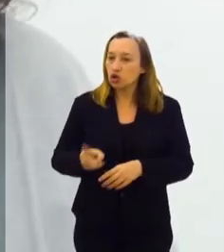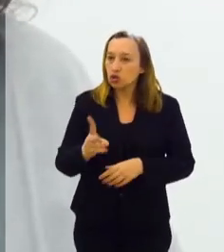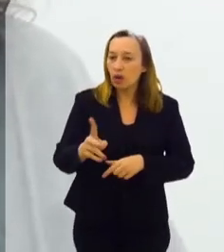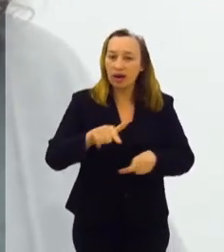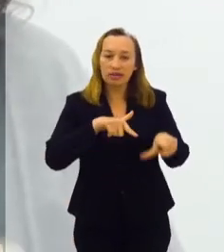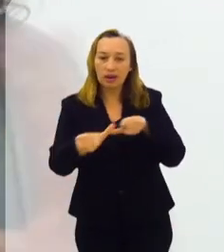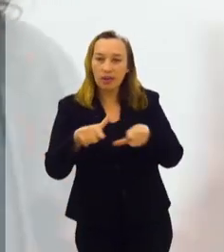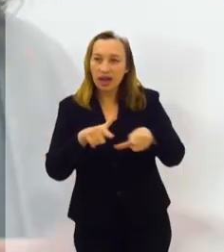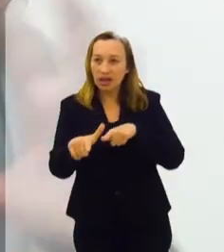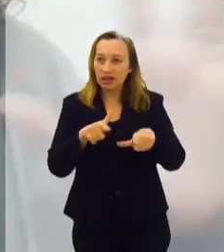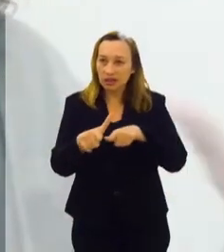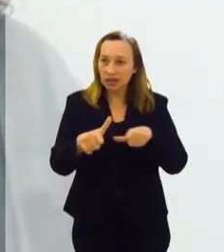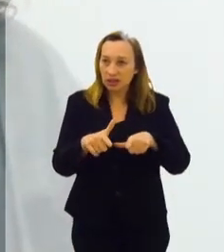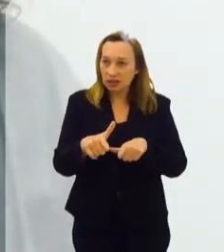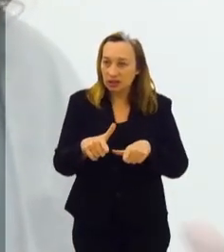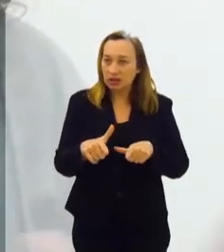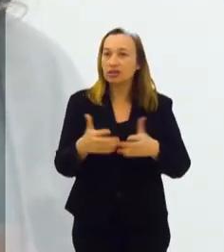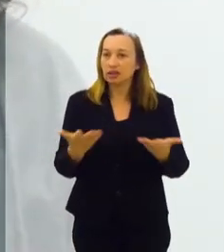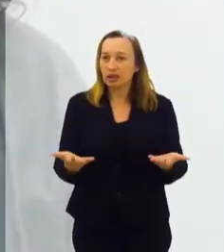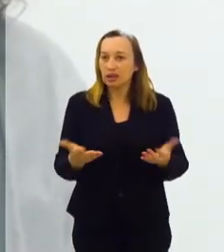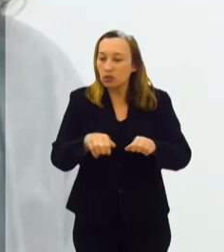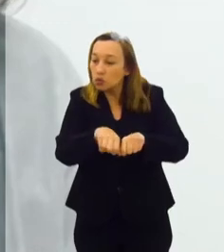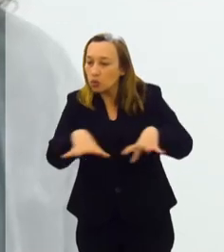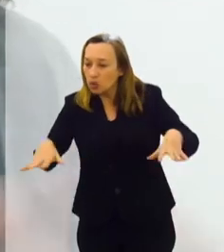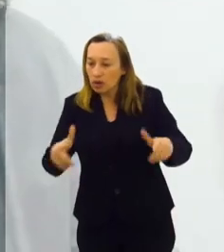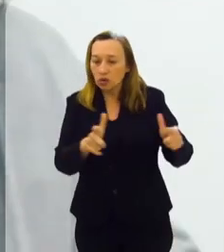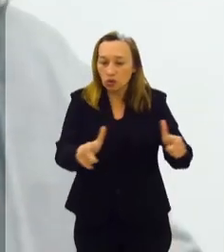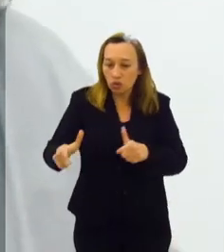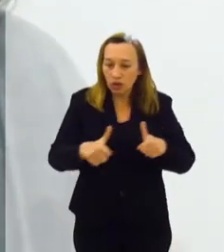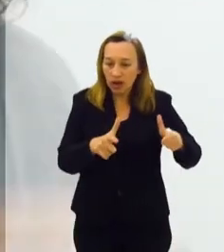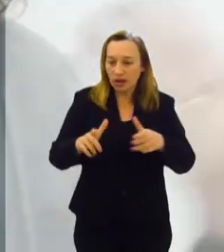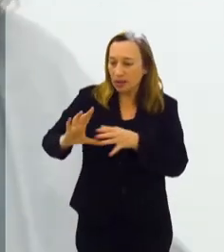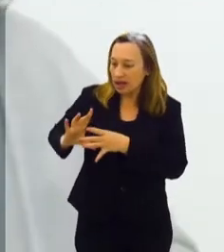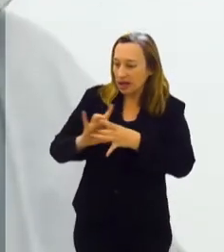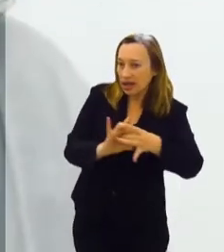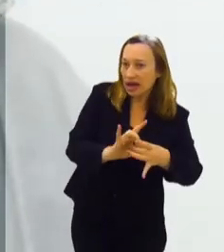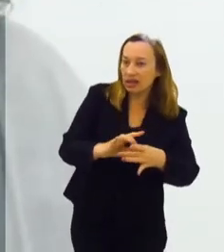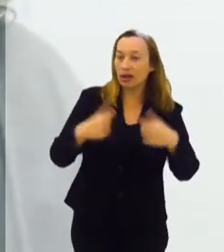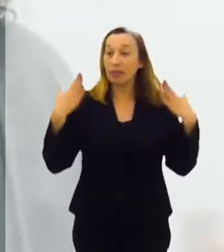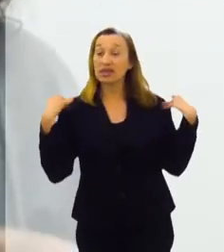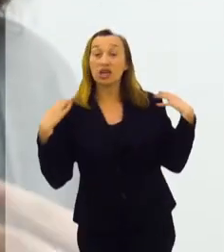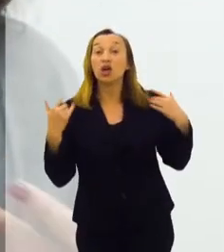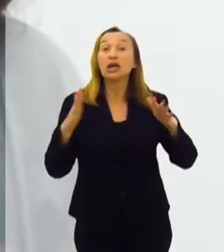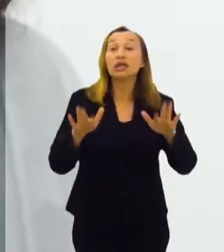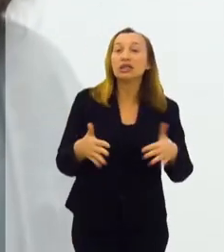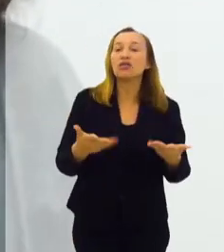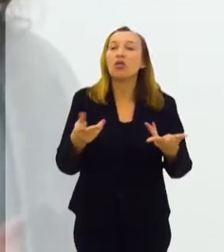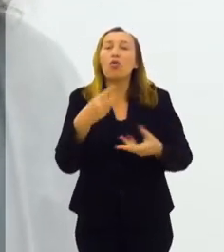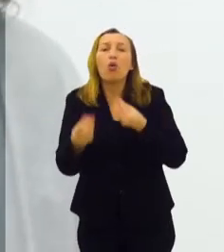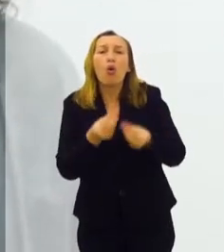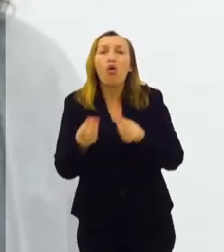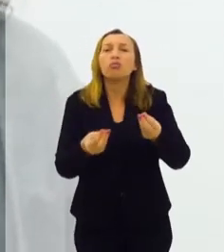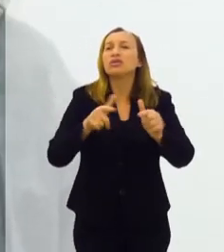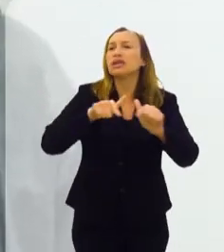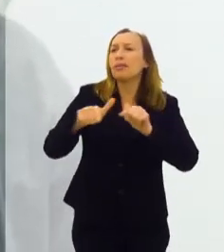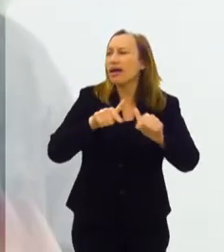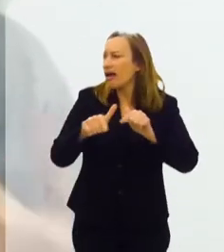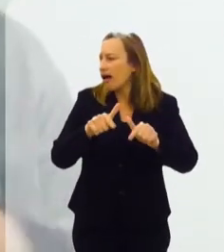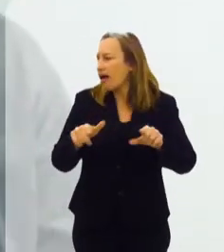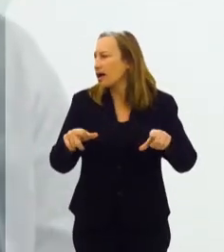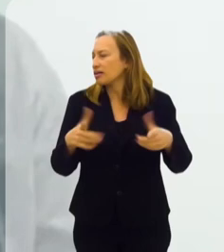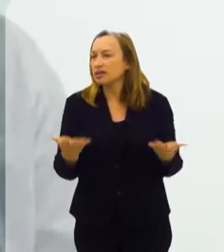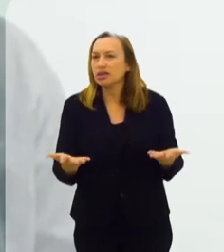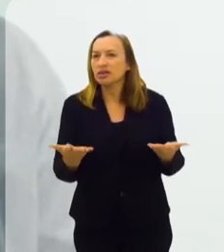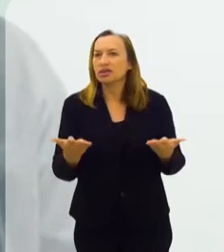para continuar trabalhando e aí povoar esses outros espaços que antes eram espaços mais ligados ao lazer. Então, assim, como também trabalhar